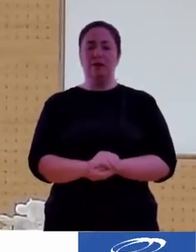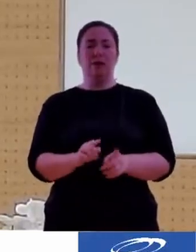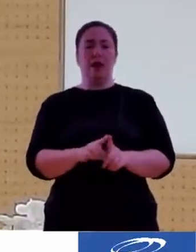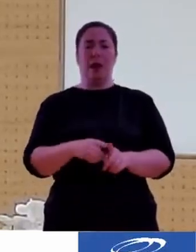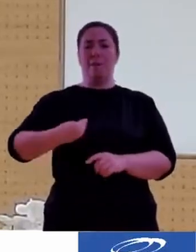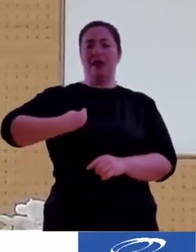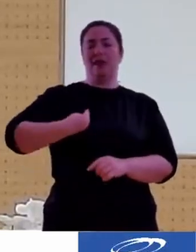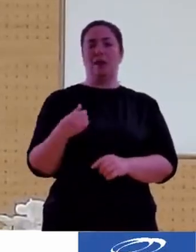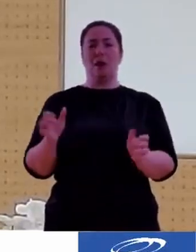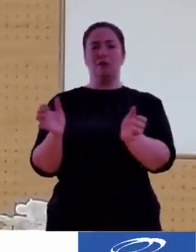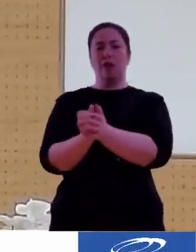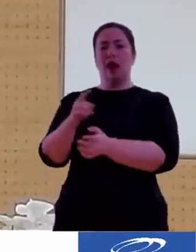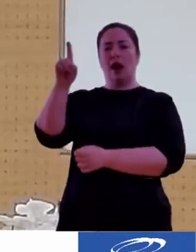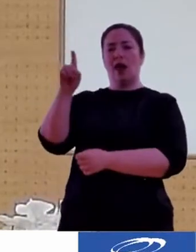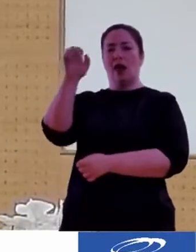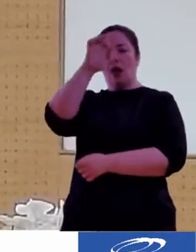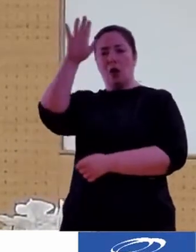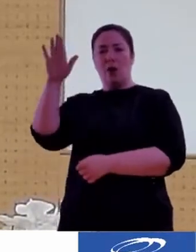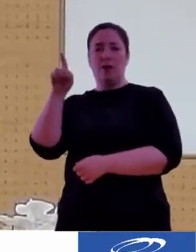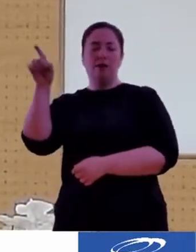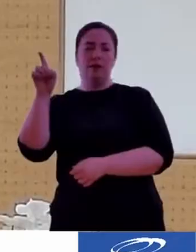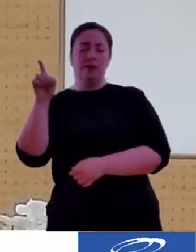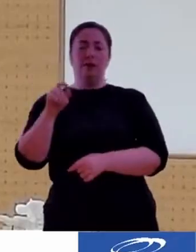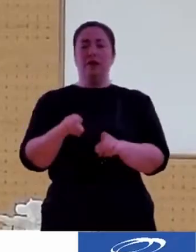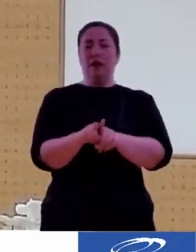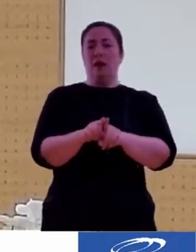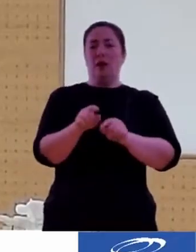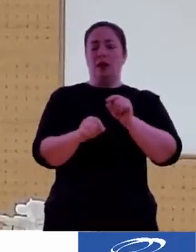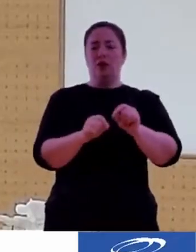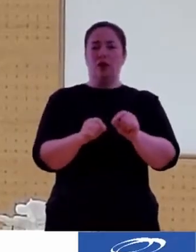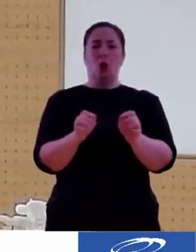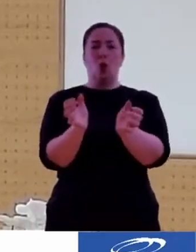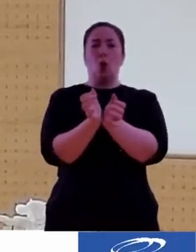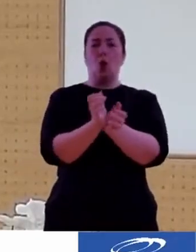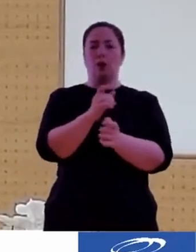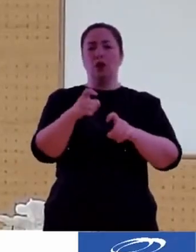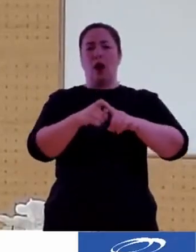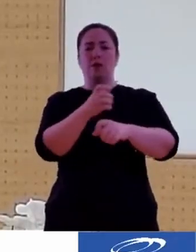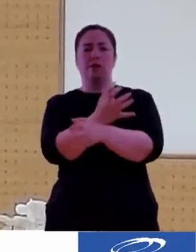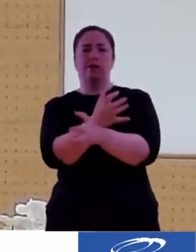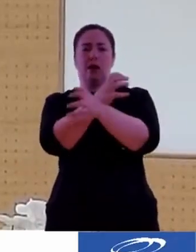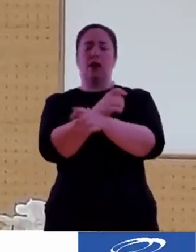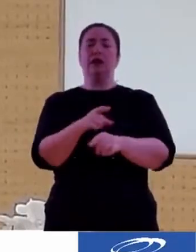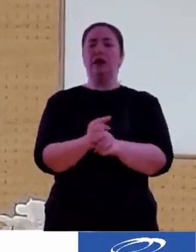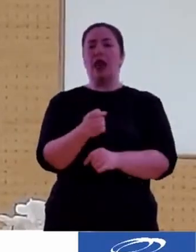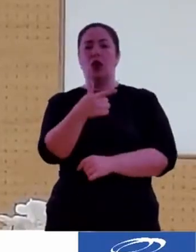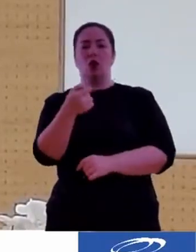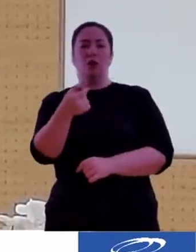Sociedade Europeia de Infecção Osteoarticular e delegada do Consenso Internacional de Infecção Musculoesquelética desde